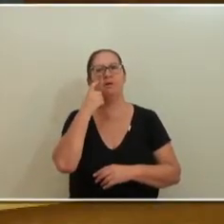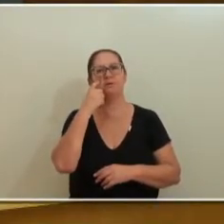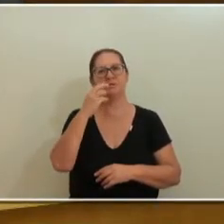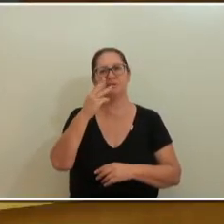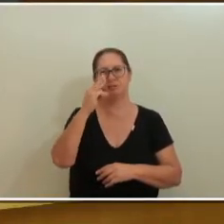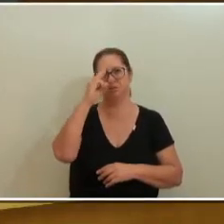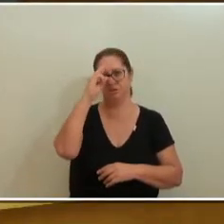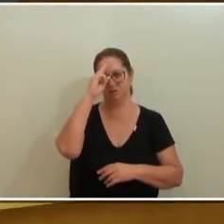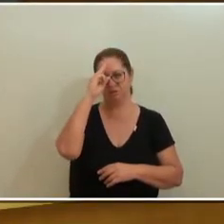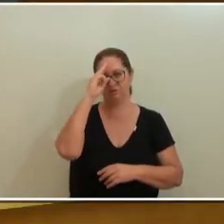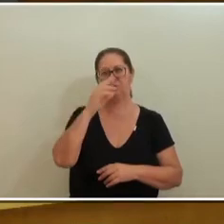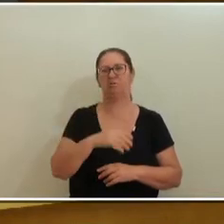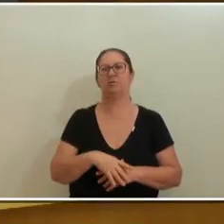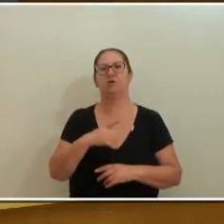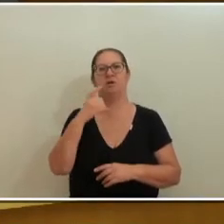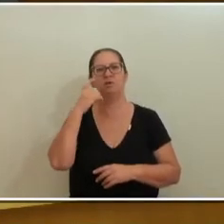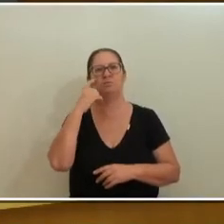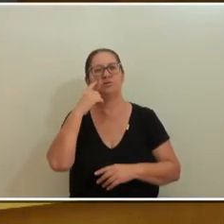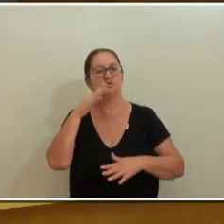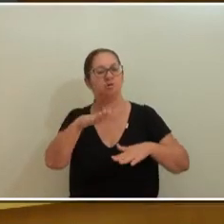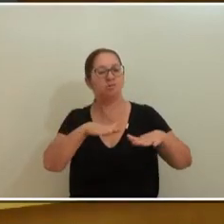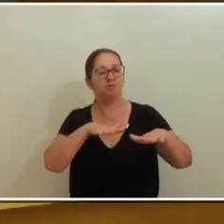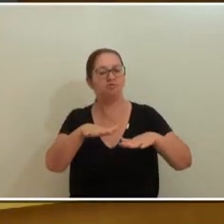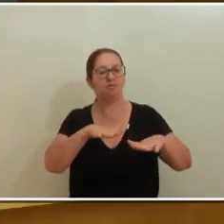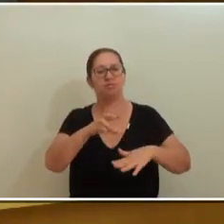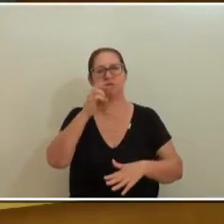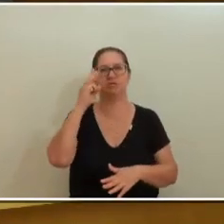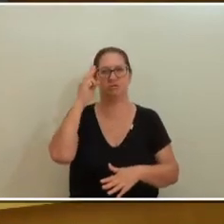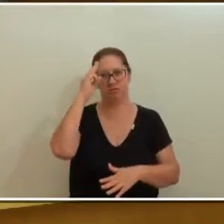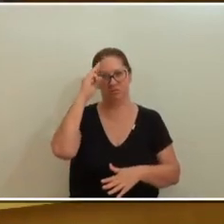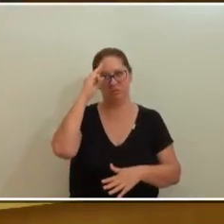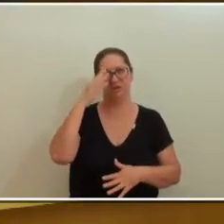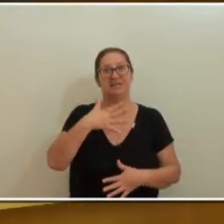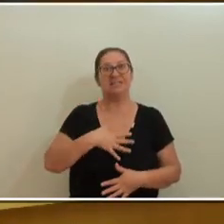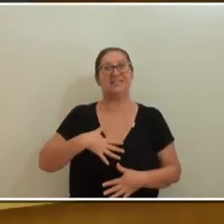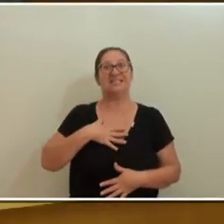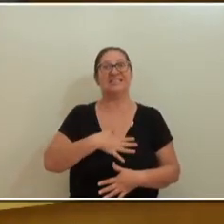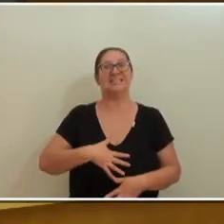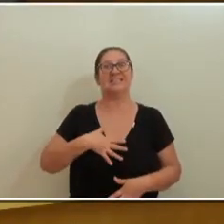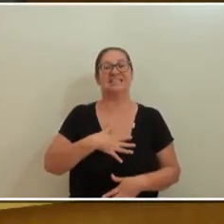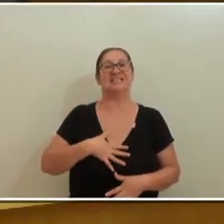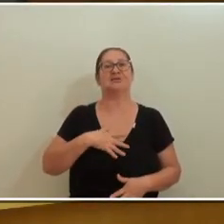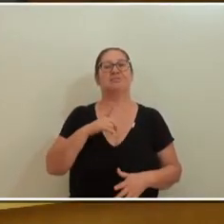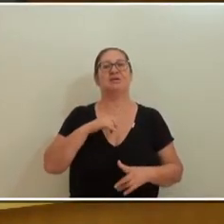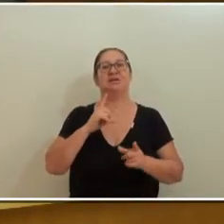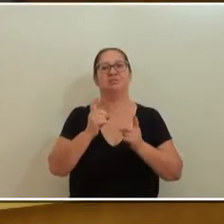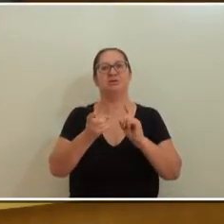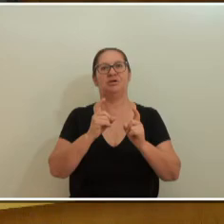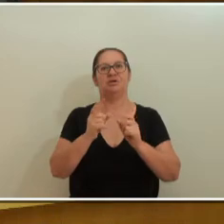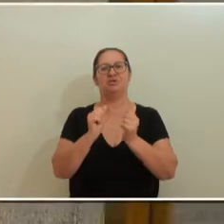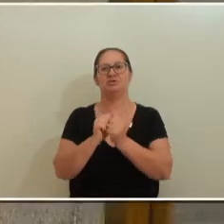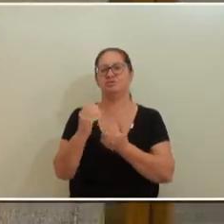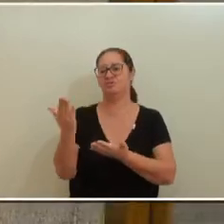a gente pense escoteiramente, a gente pensa no movimento escoteiro e fica ansioso para chegar no sábado e ter uma reunião com os jovens, porque a gente tem certeza que vai fazer